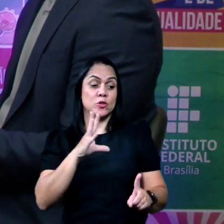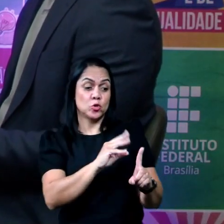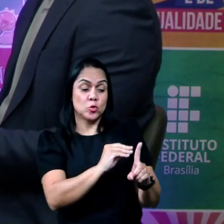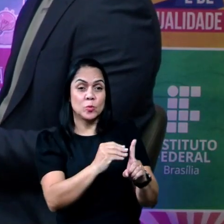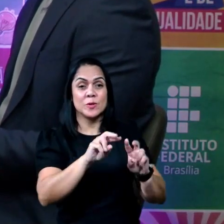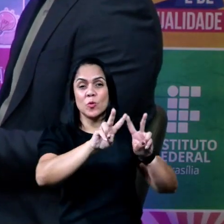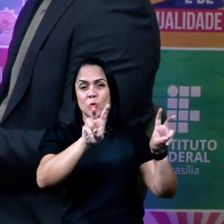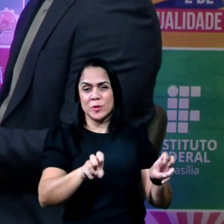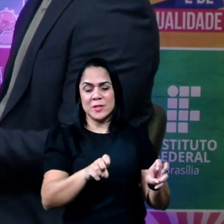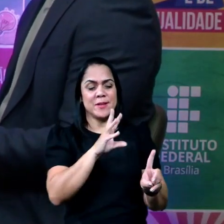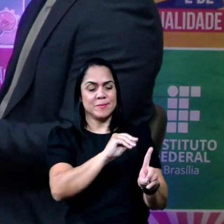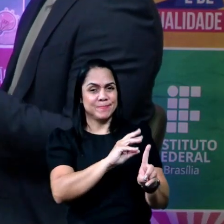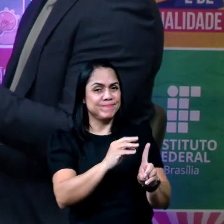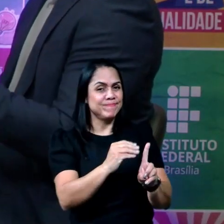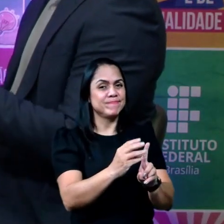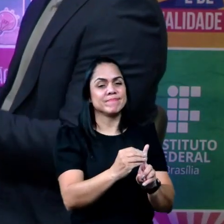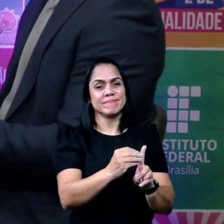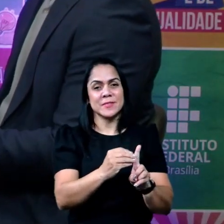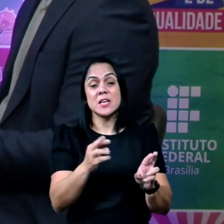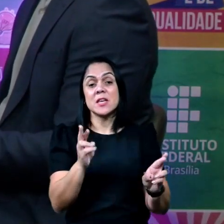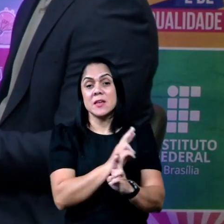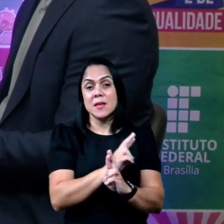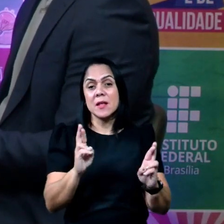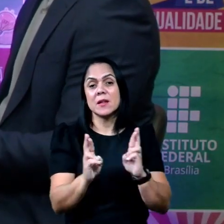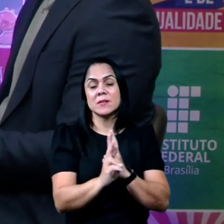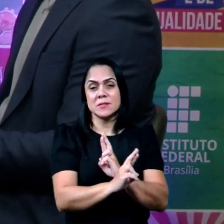perguntam sobre essa questão do relacionamento